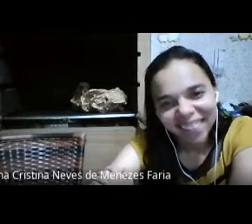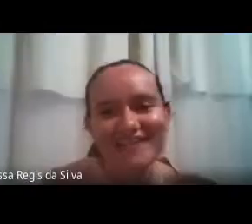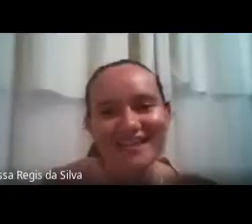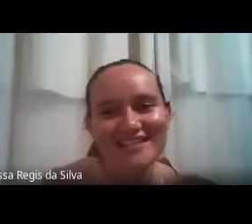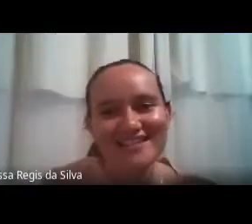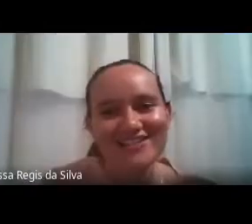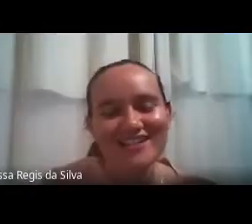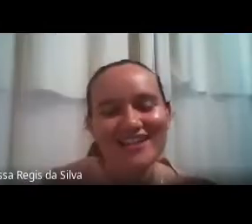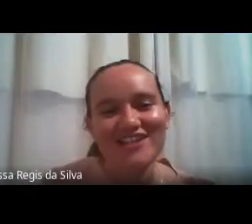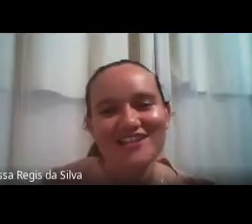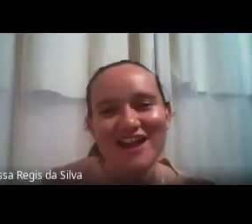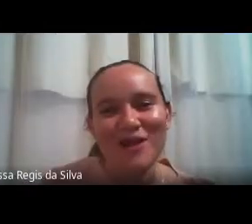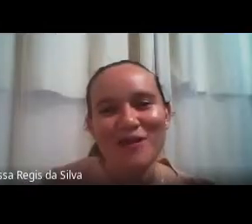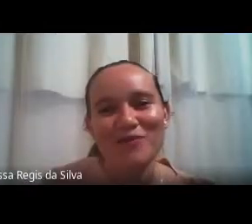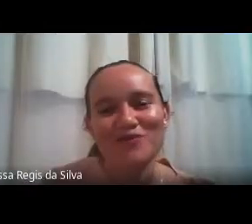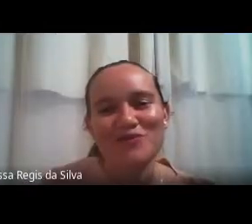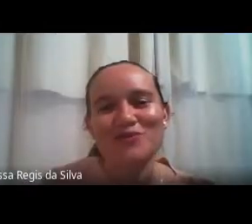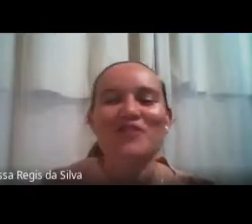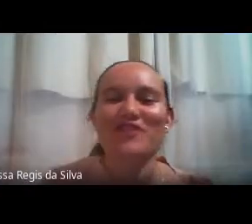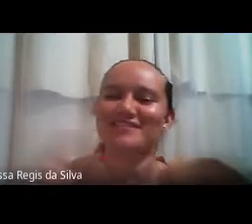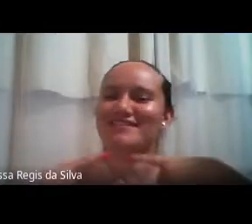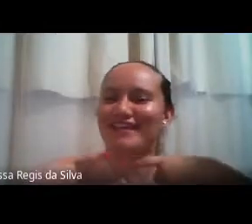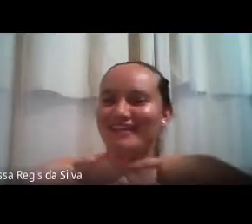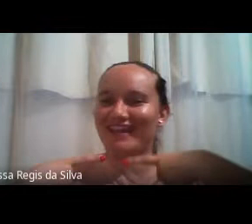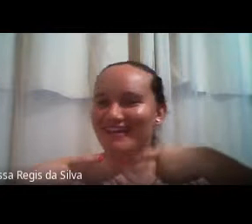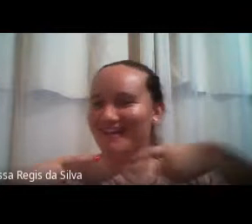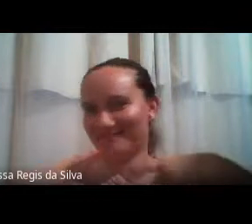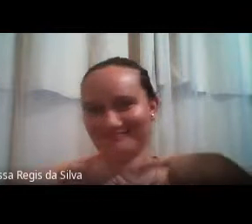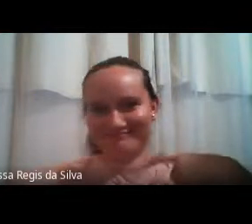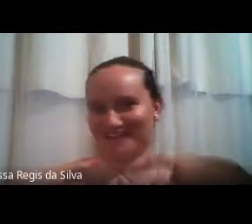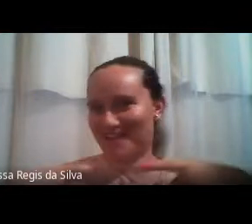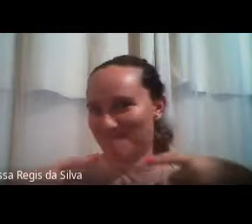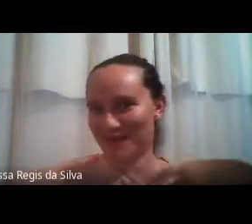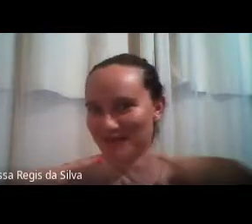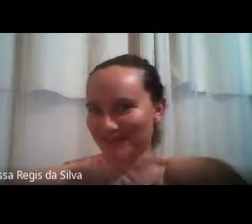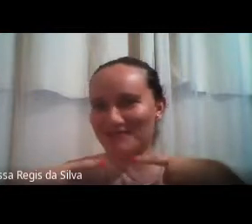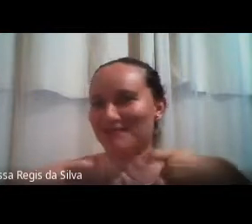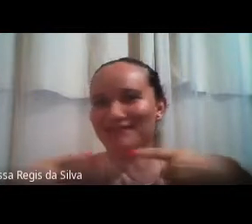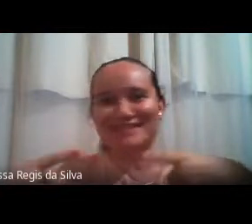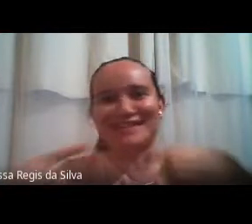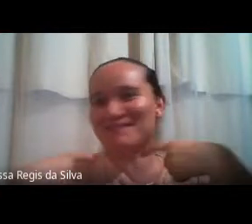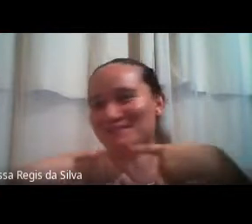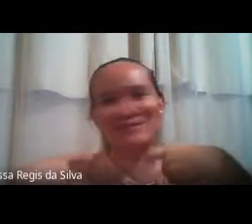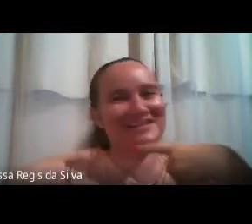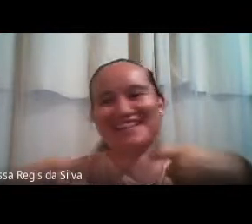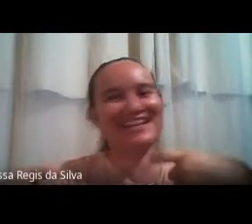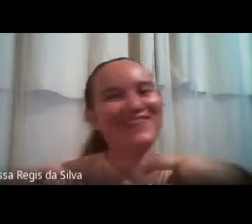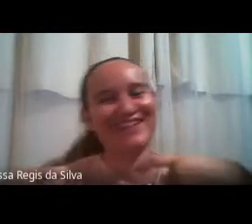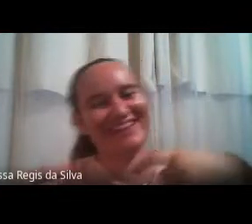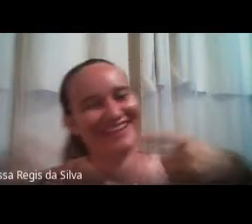Olha que interessante, né, gente? A professora Joana fez assim, né? Ah, pelo desenho eu levo isso aqui, mas eu não sei o